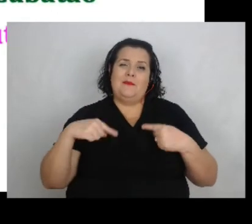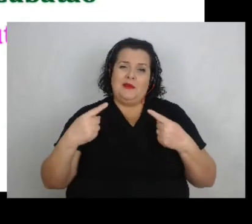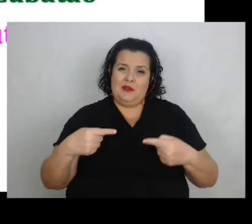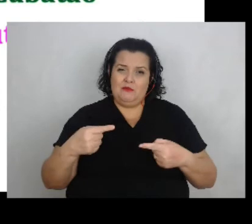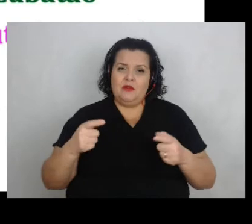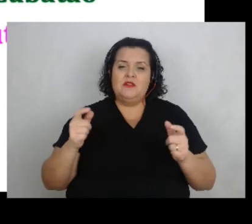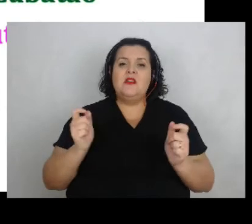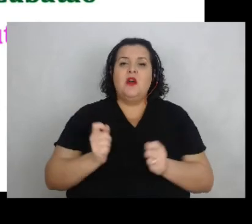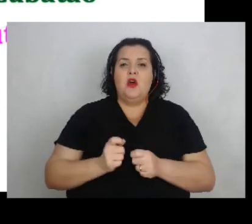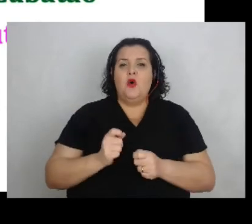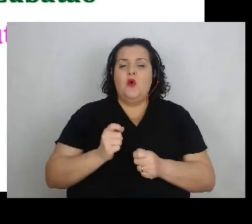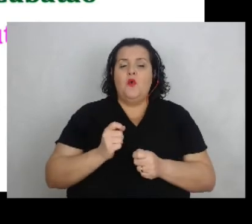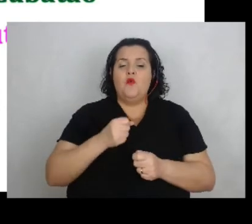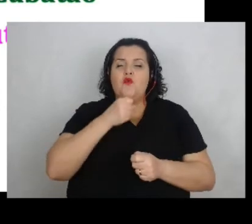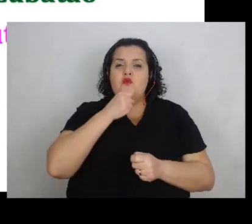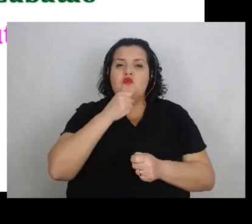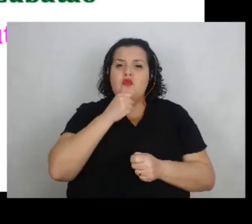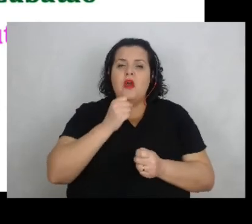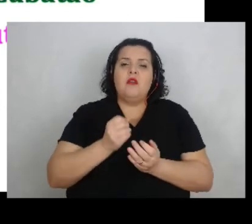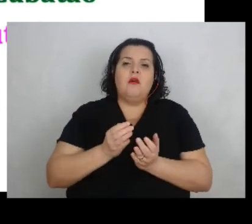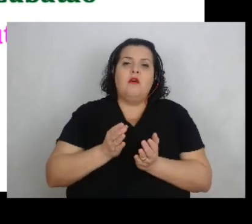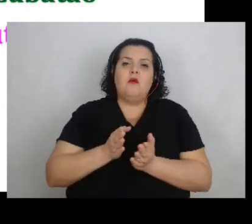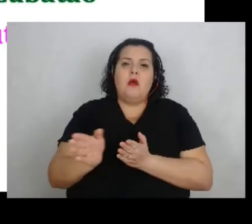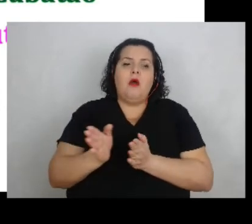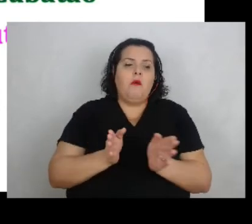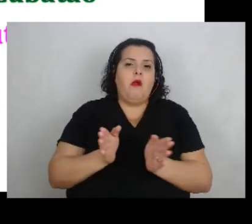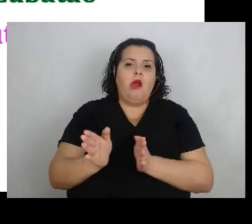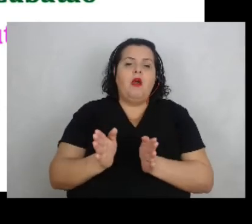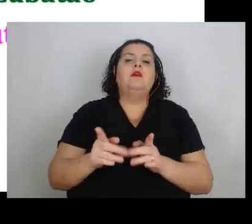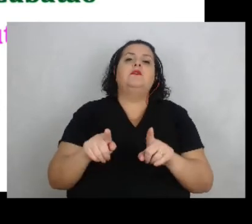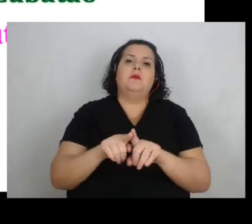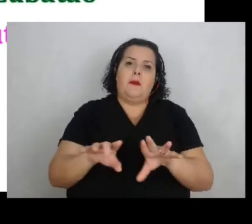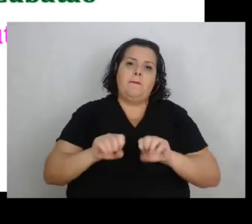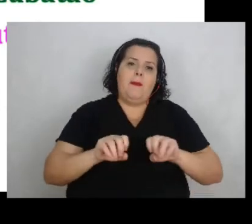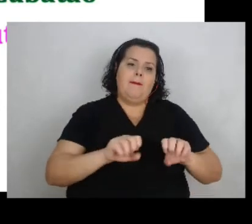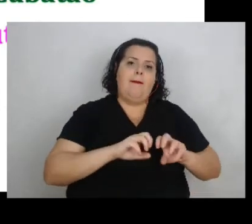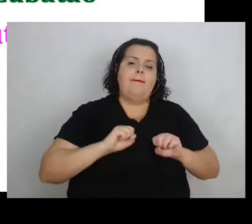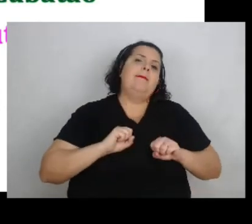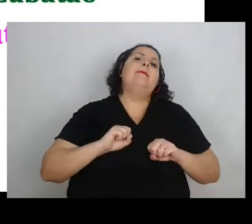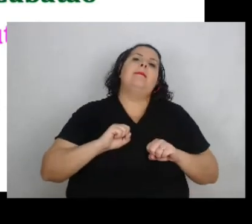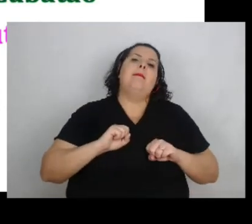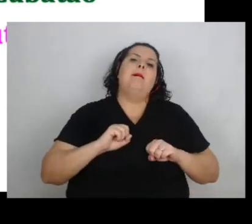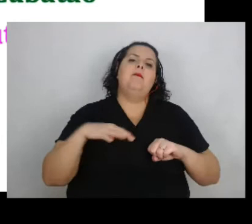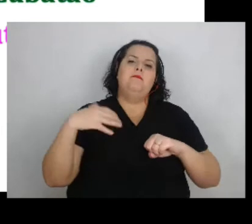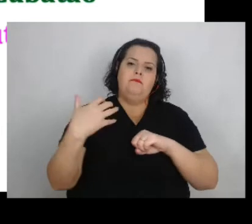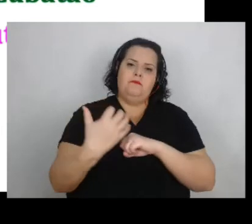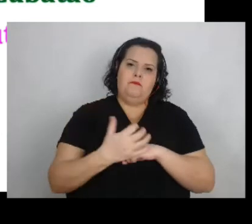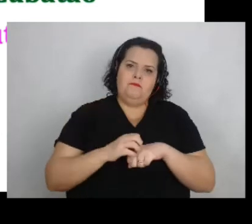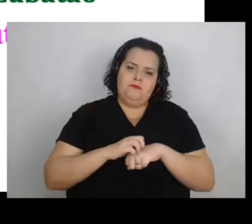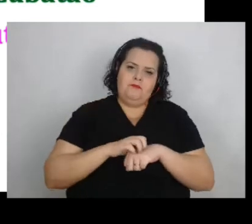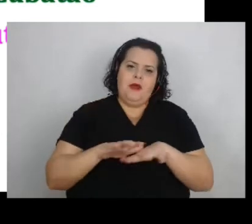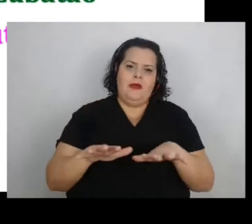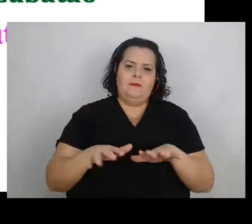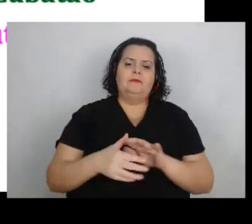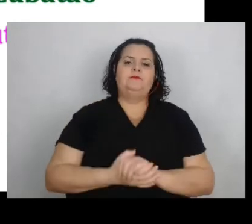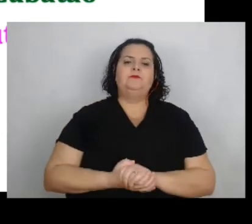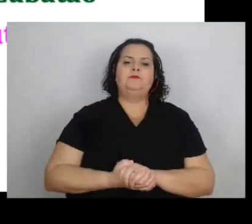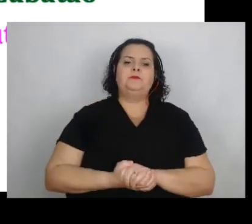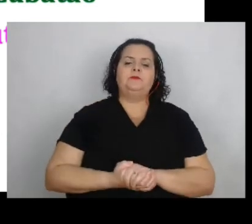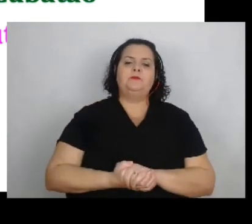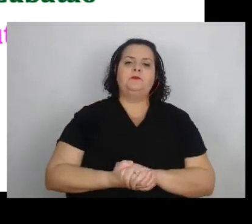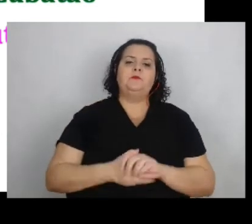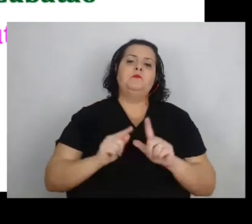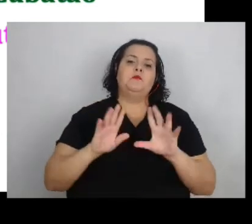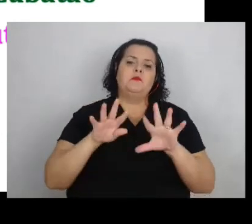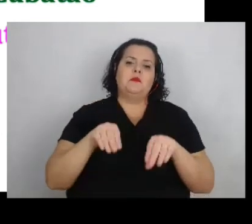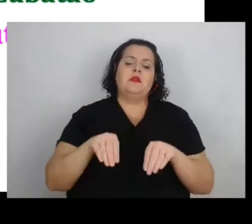processo de expansão da infecção também para ou pelo menos da soroprevalência para esses grupos populacionais. Eu queria só